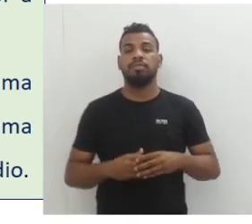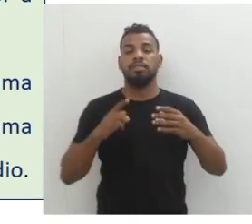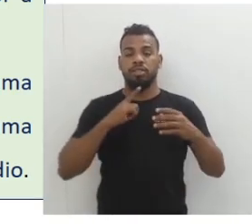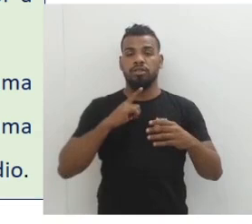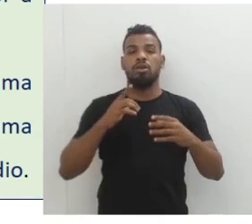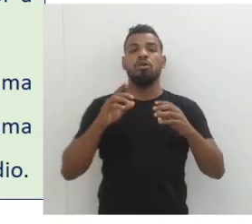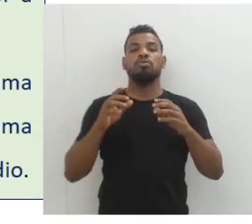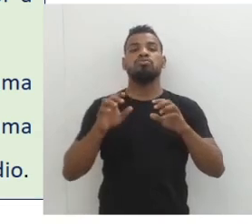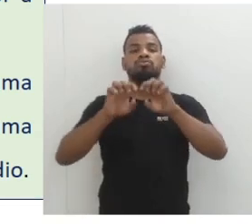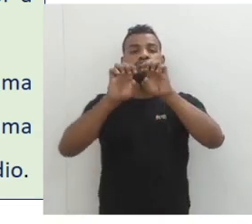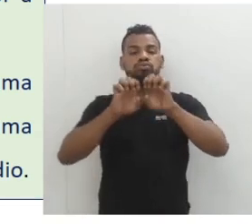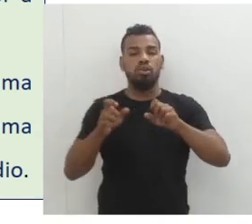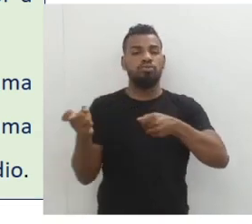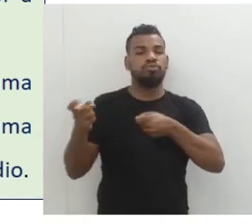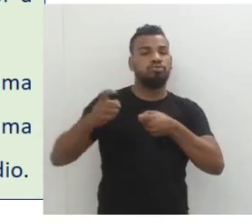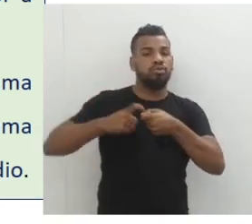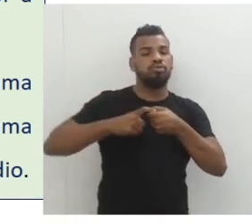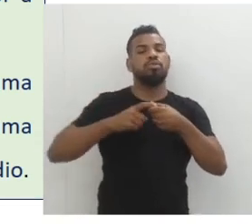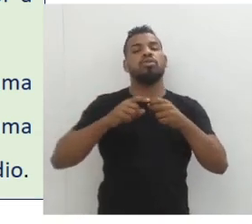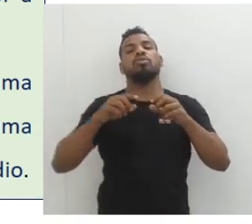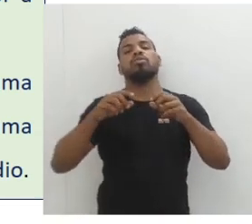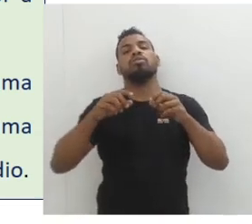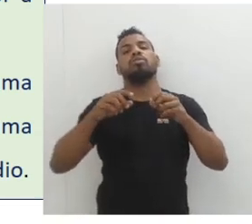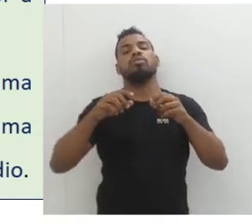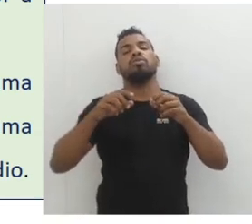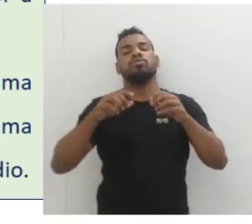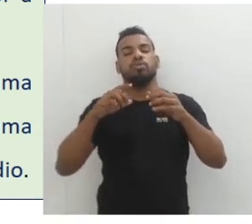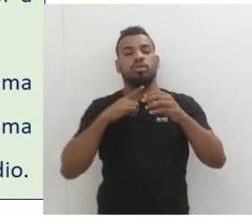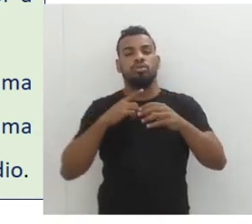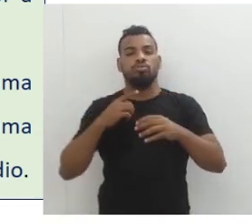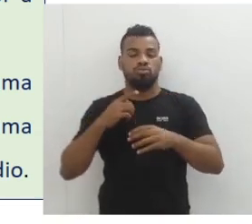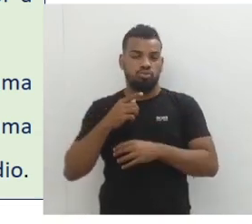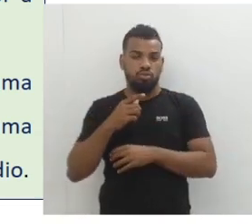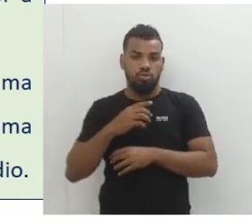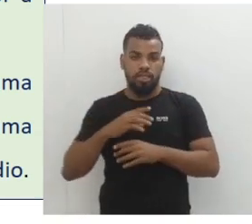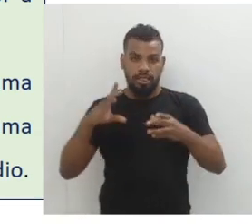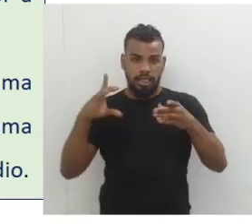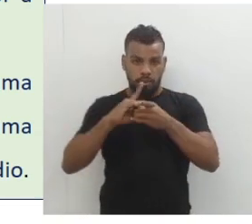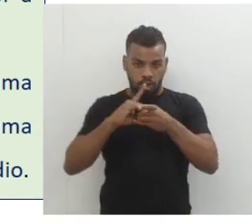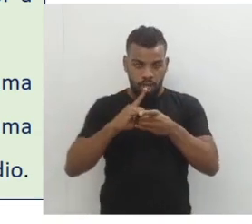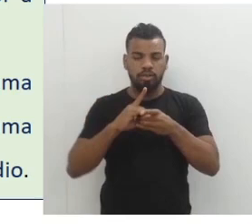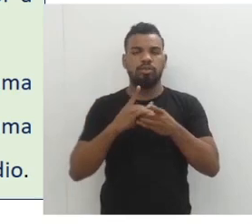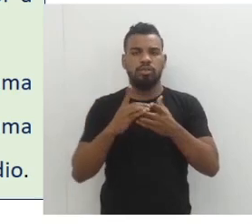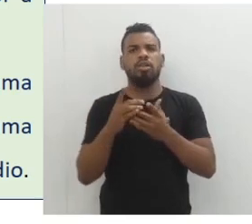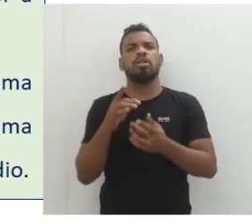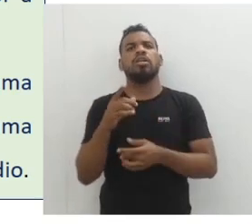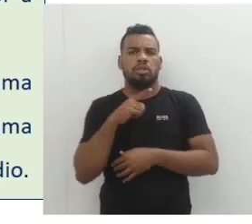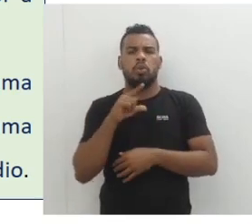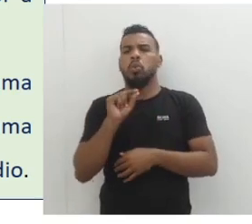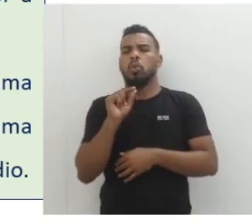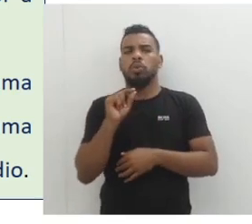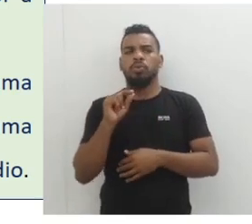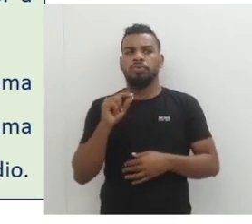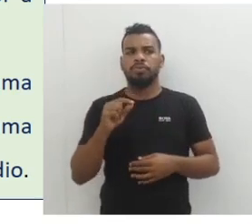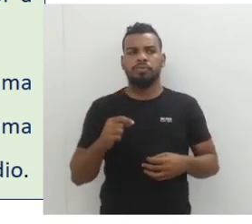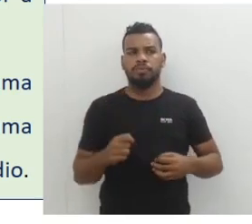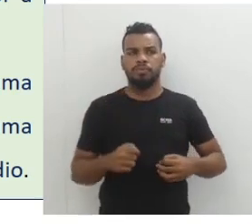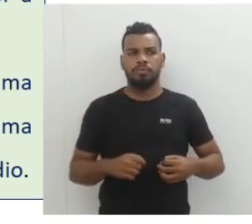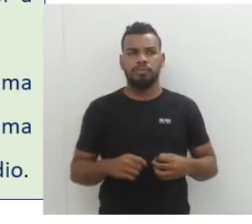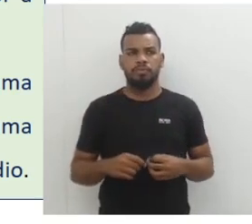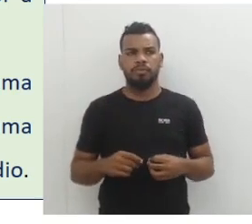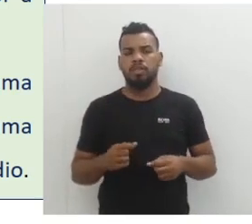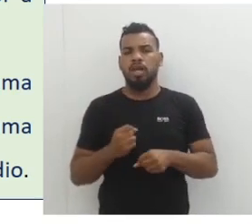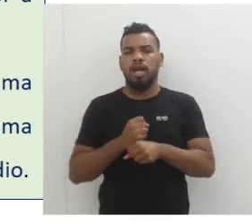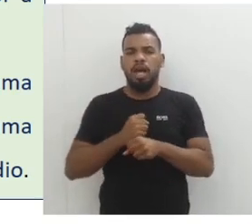restauração do regime democrático. Nesse período, né, nós temos o que nós chamamos de